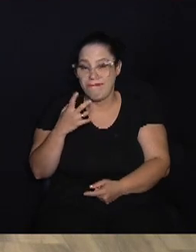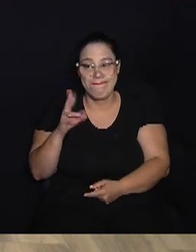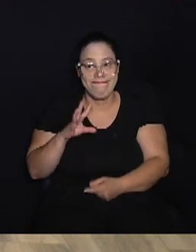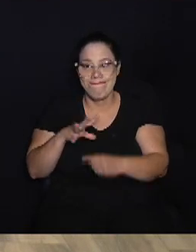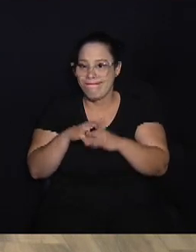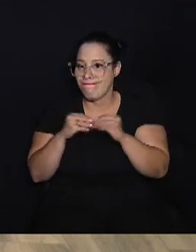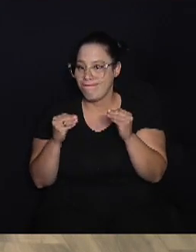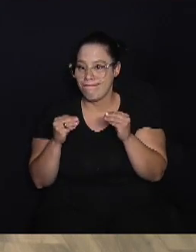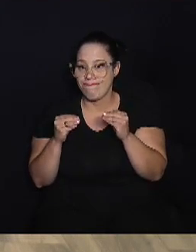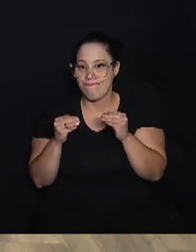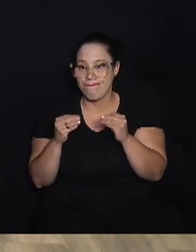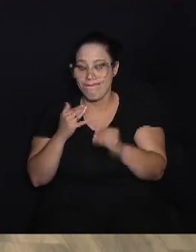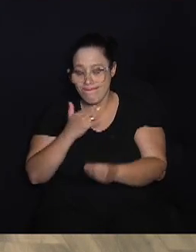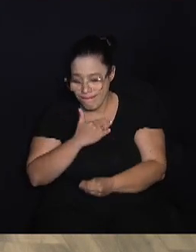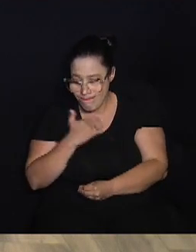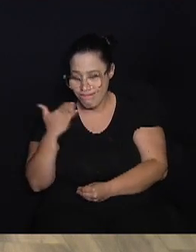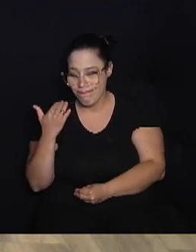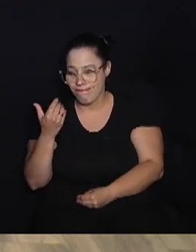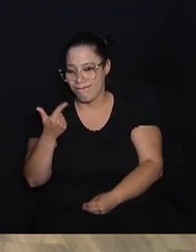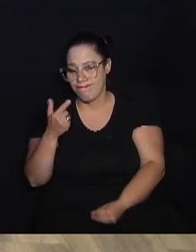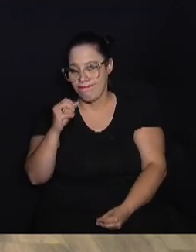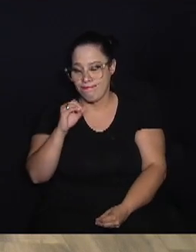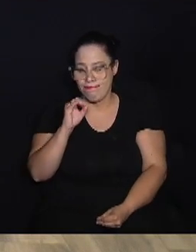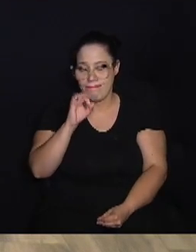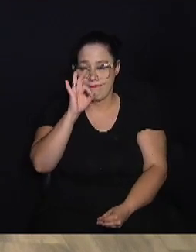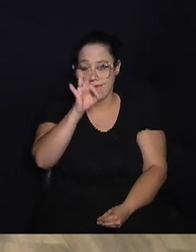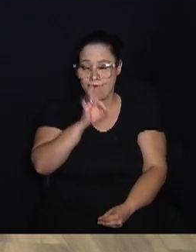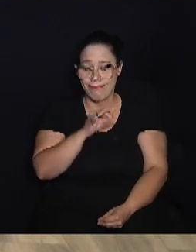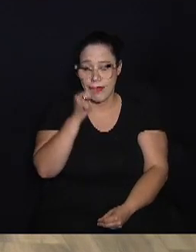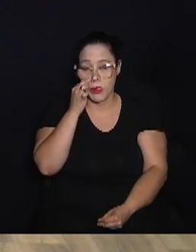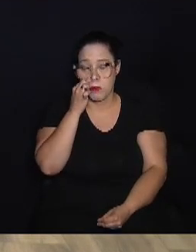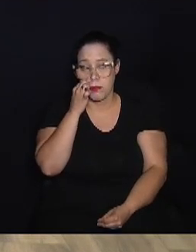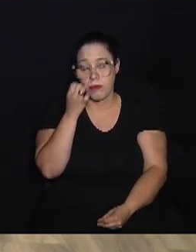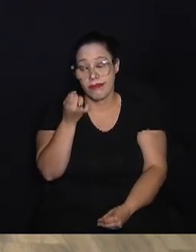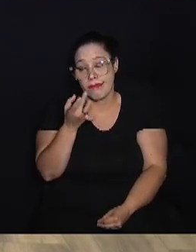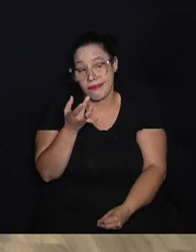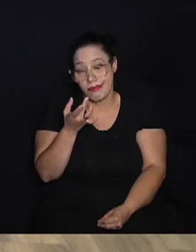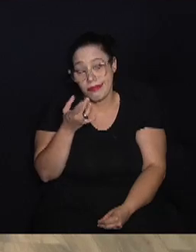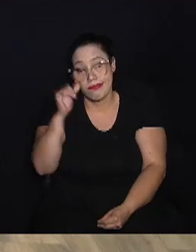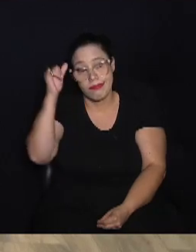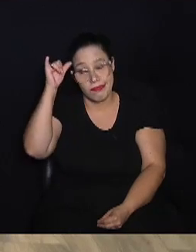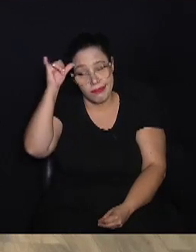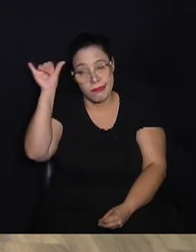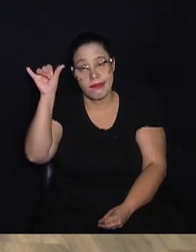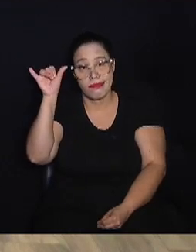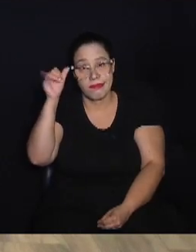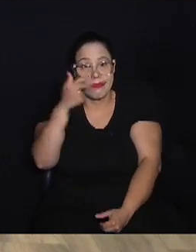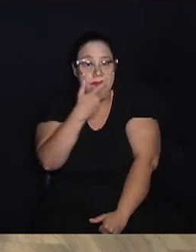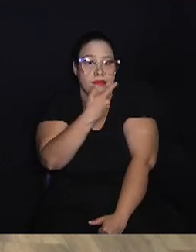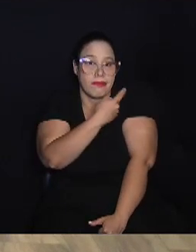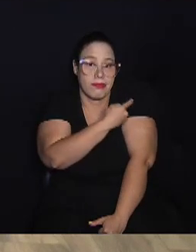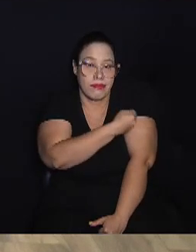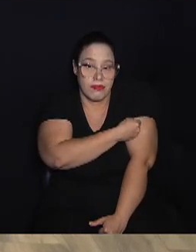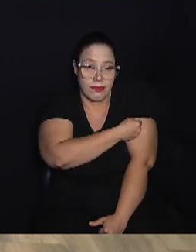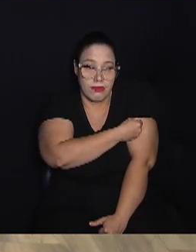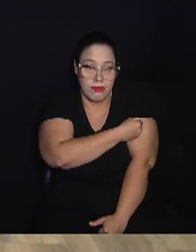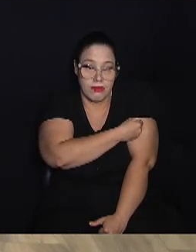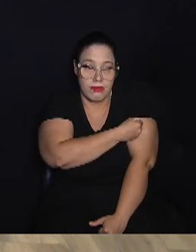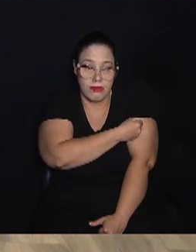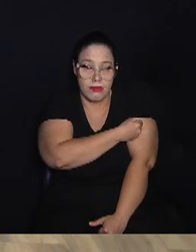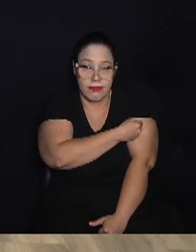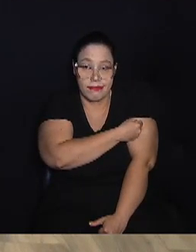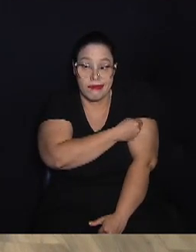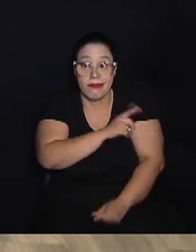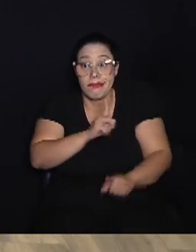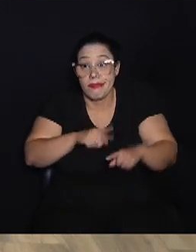é fatal em quase 100% dos casos e a única forma de prevenção é com a vacina antirrábica,